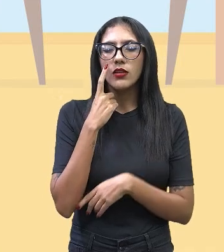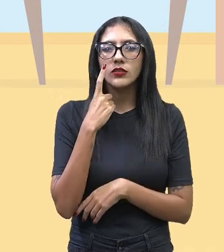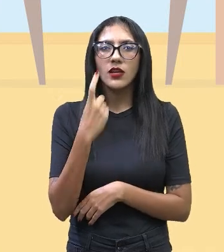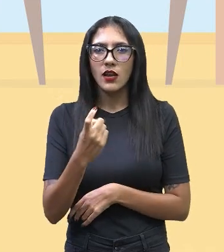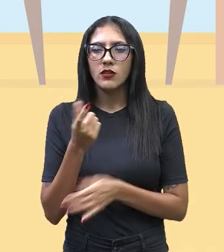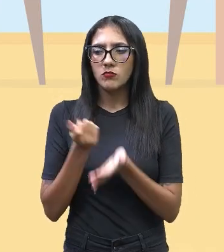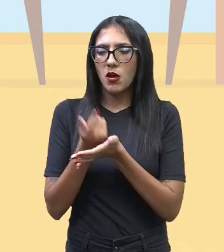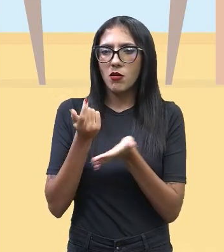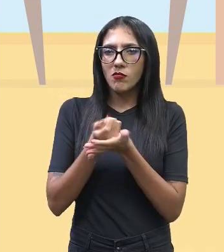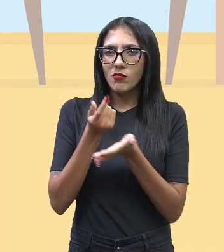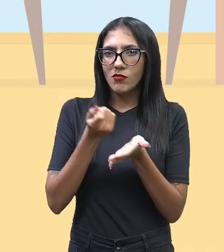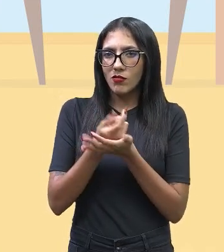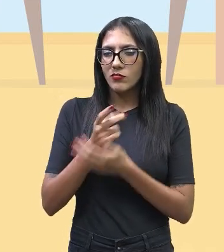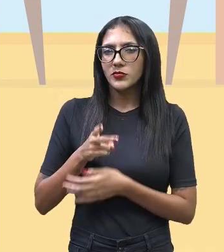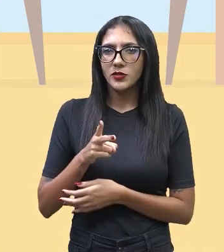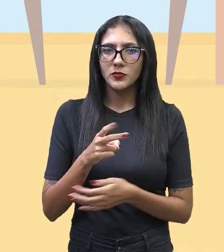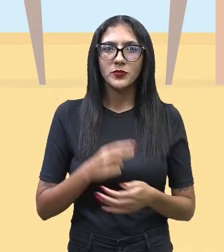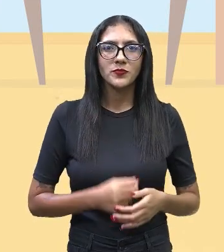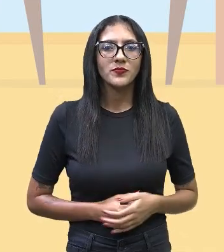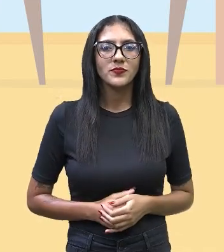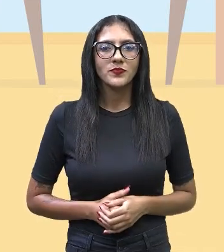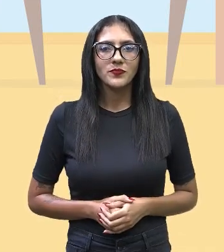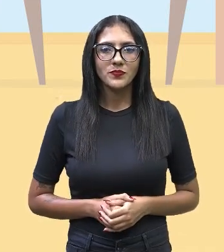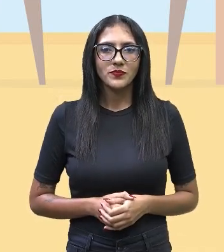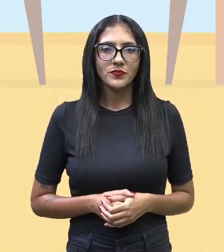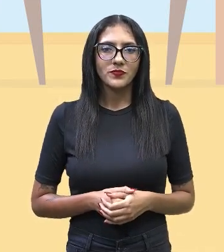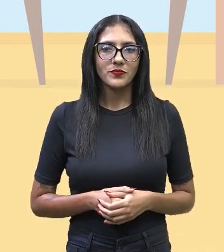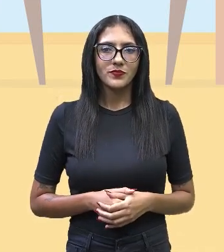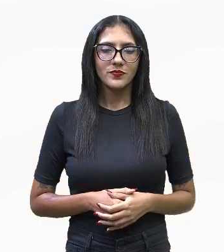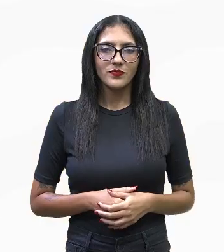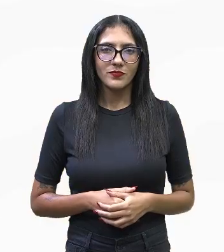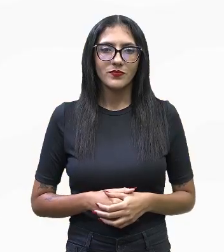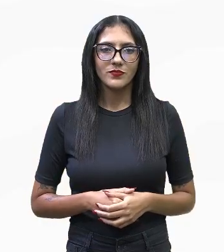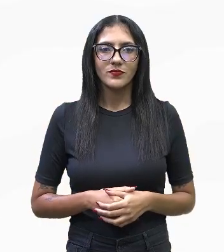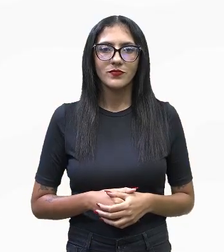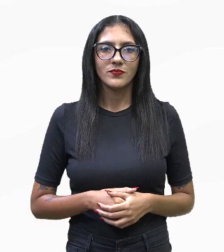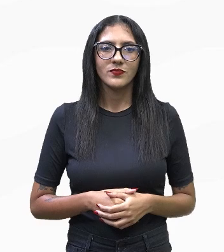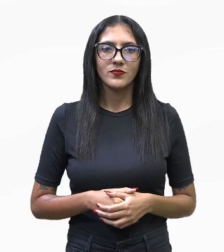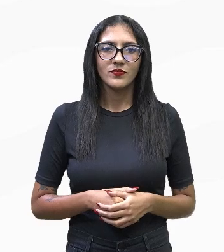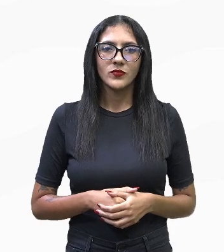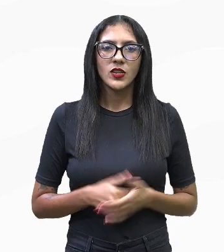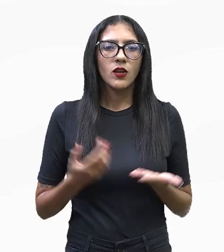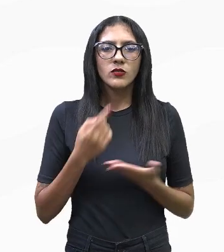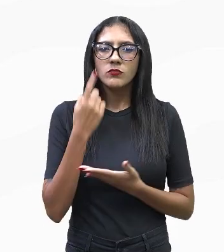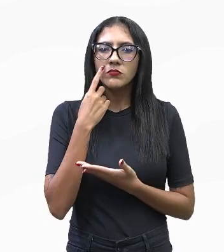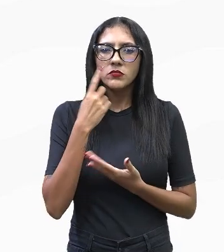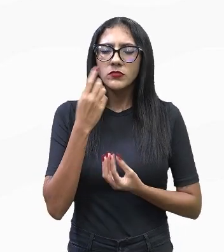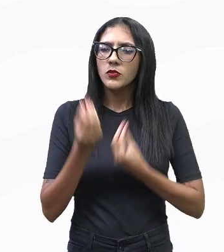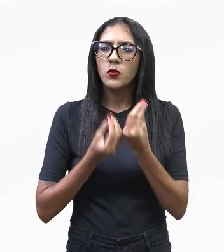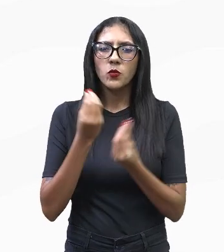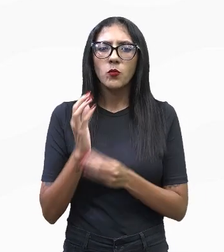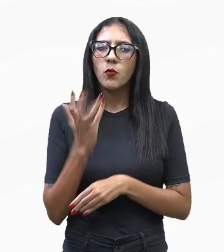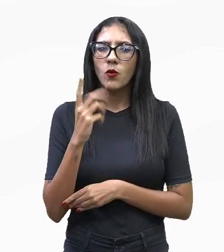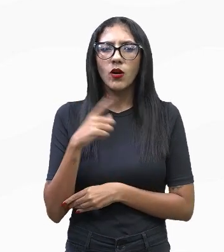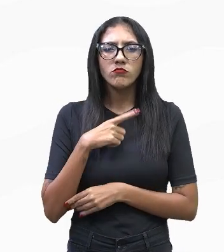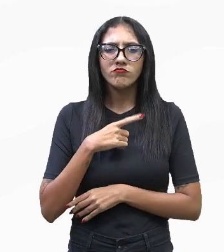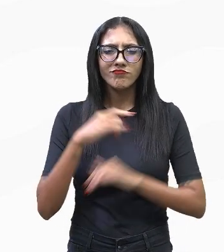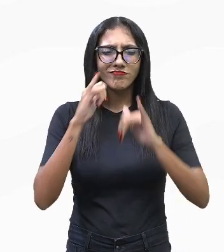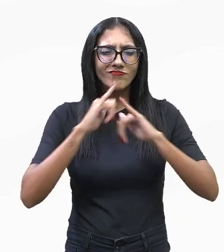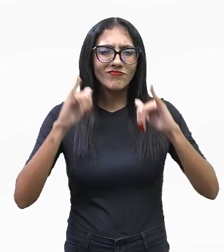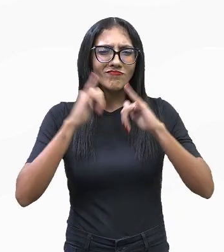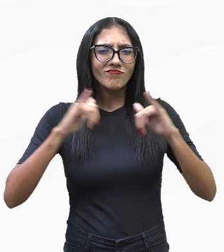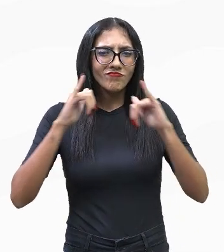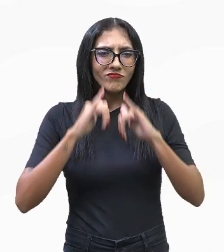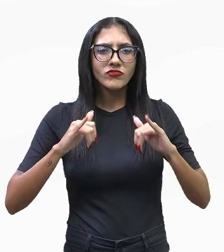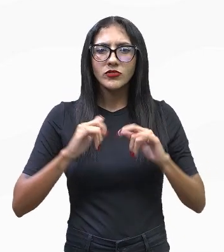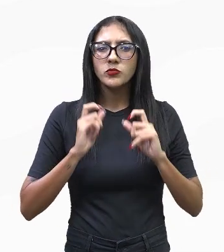desses alimentos. Perfeito, doutor. Então, gente, vamos ver, olha só, essa publicidade inadequada aí, ela associa o